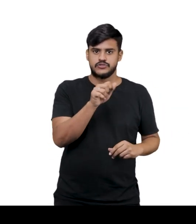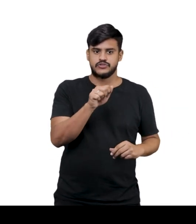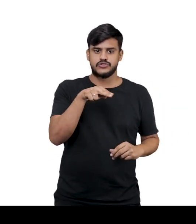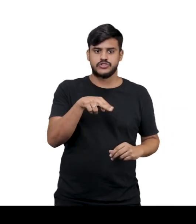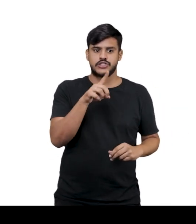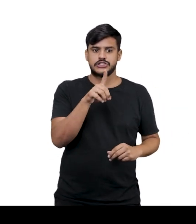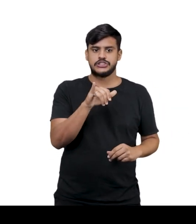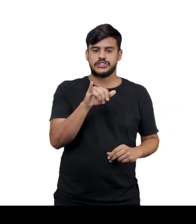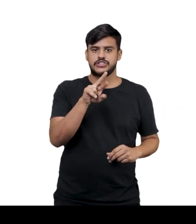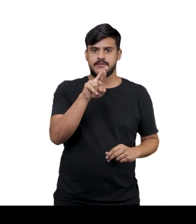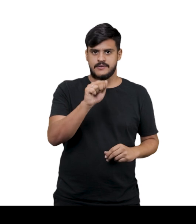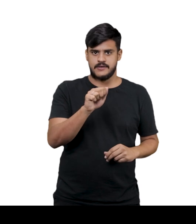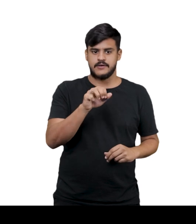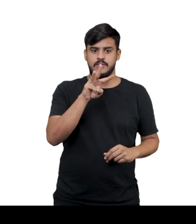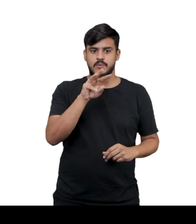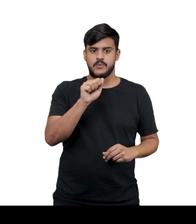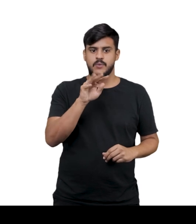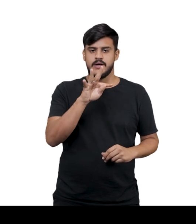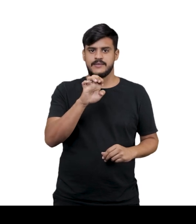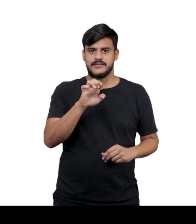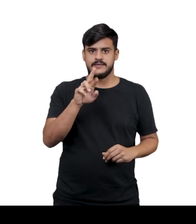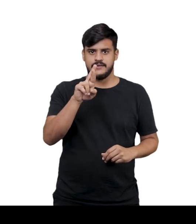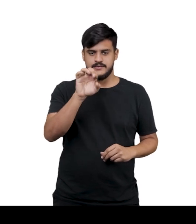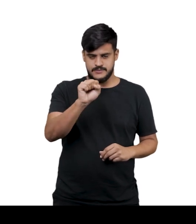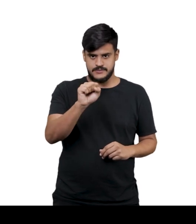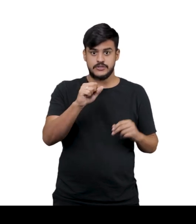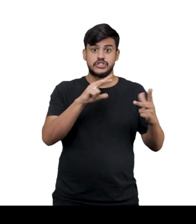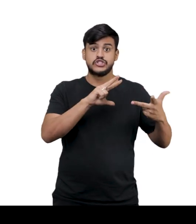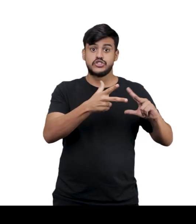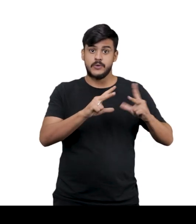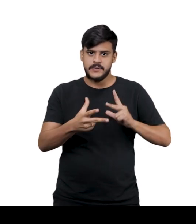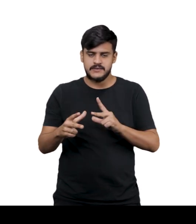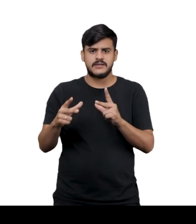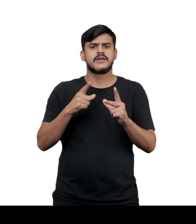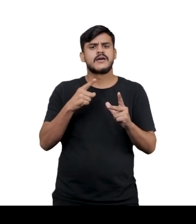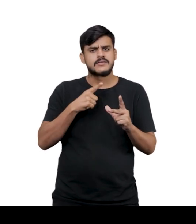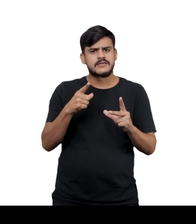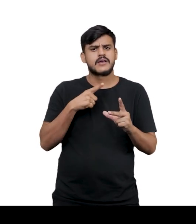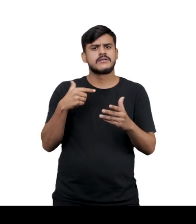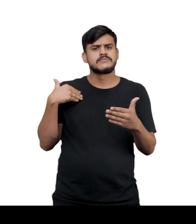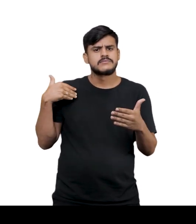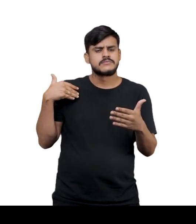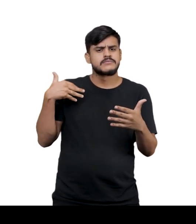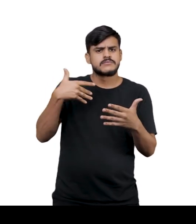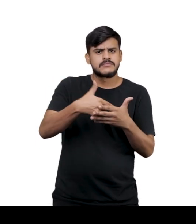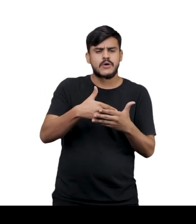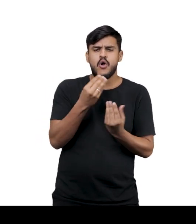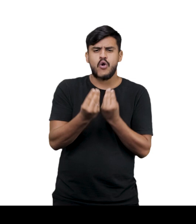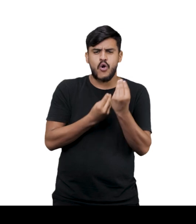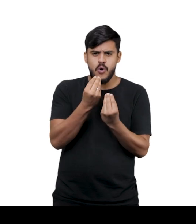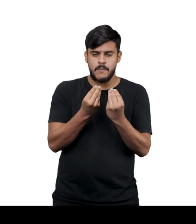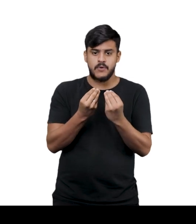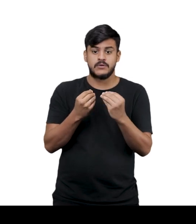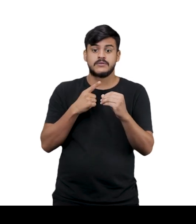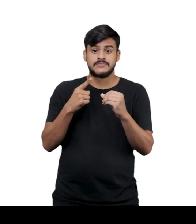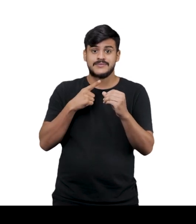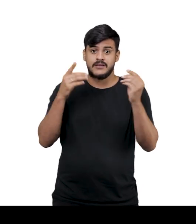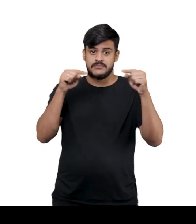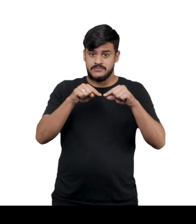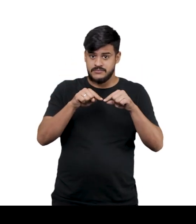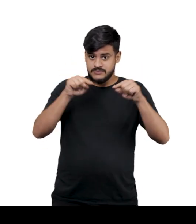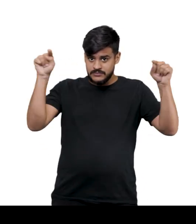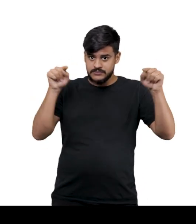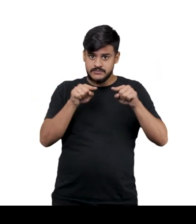de Jandira Waters. A geometria é recorrente no uso de composições centrífugas, em que